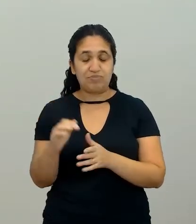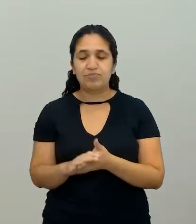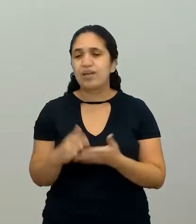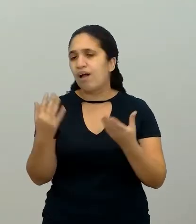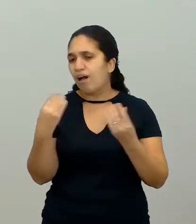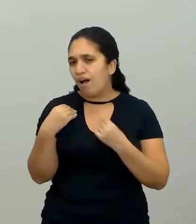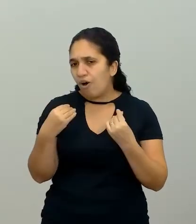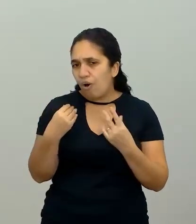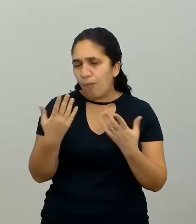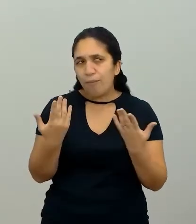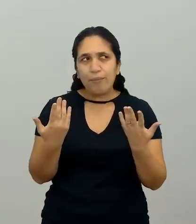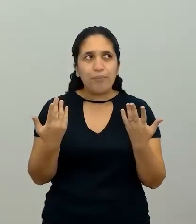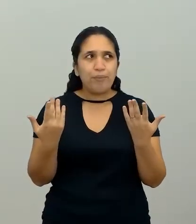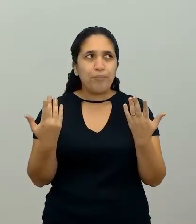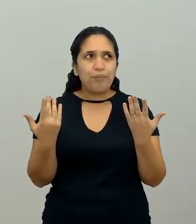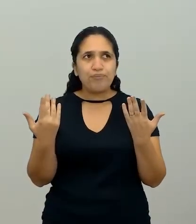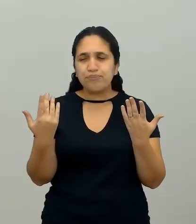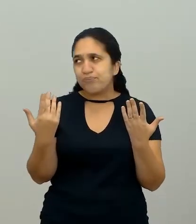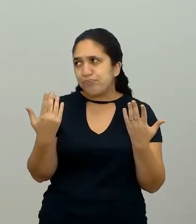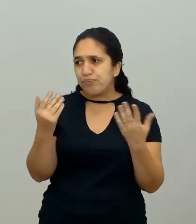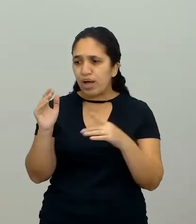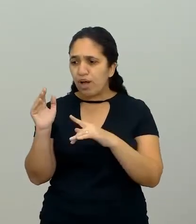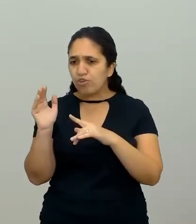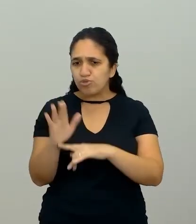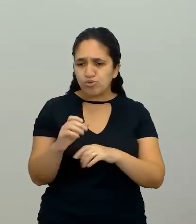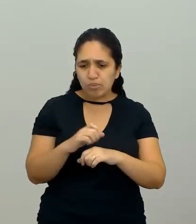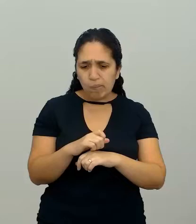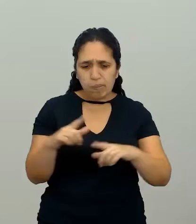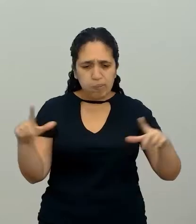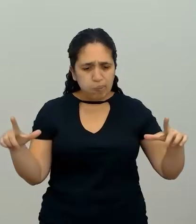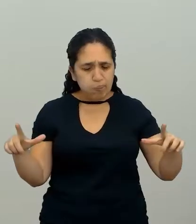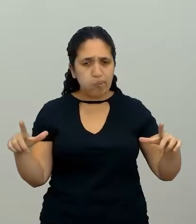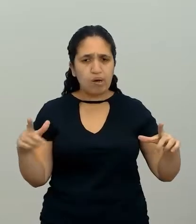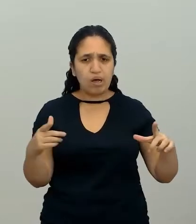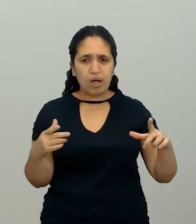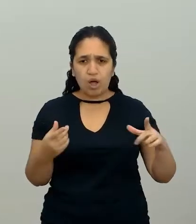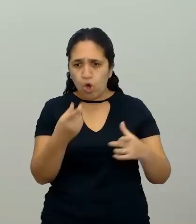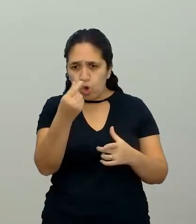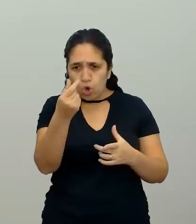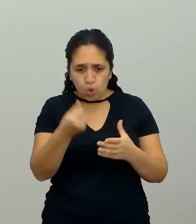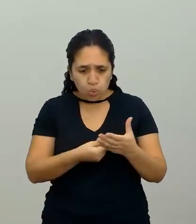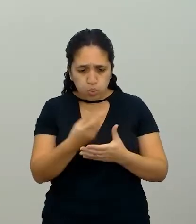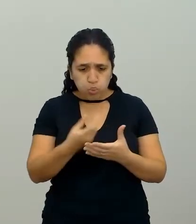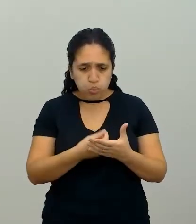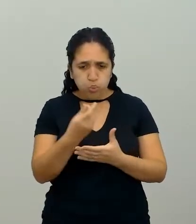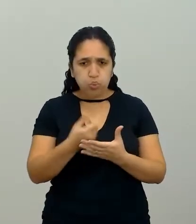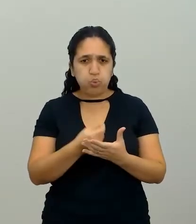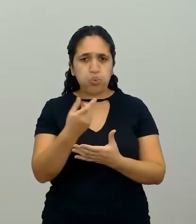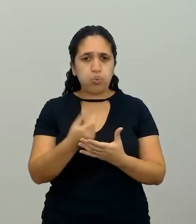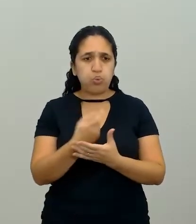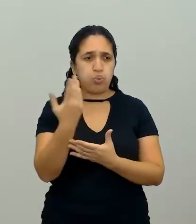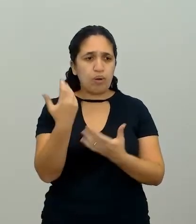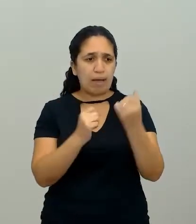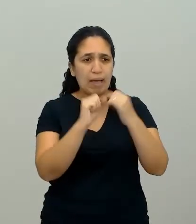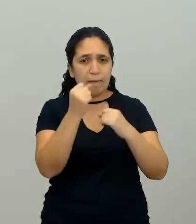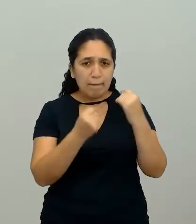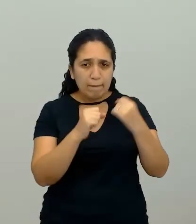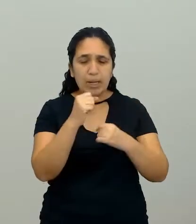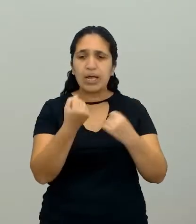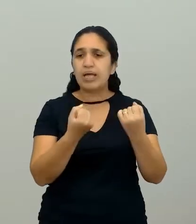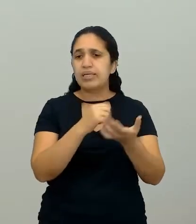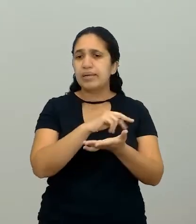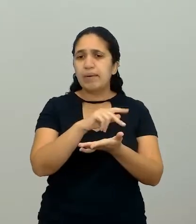seria possível potencializar, maximizar os lucros das empresas e das fábricas, né, e